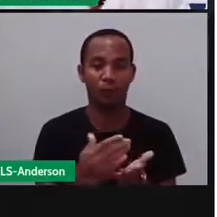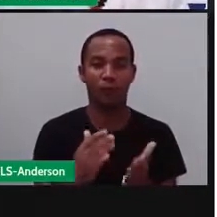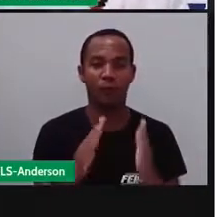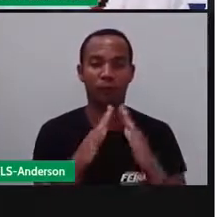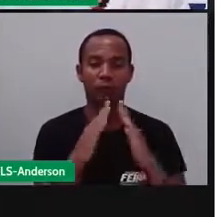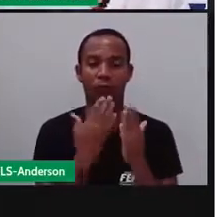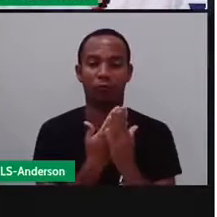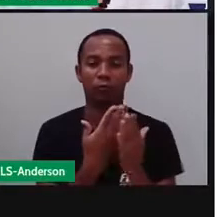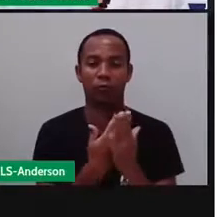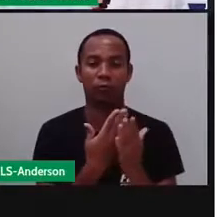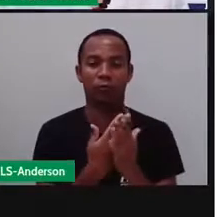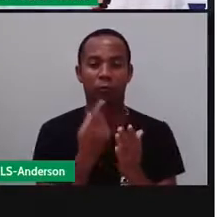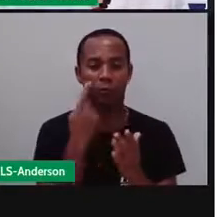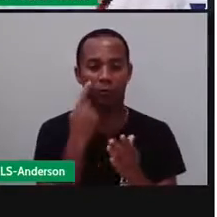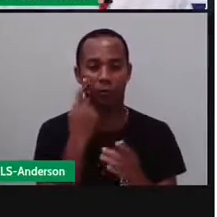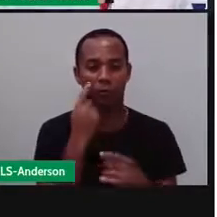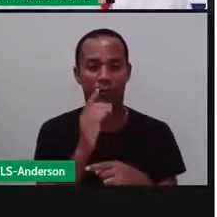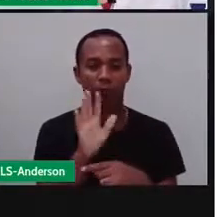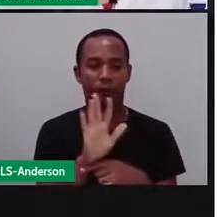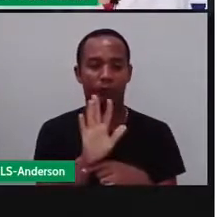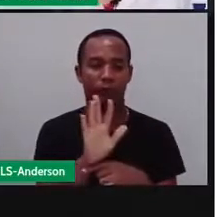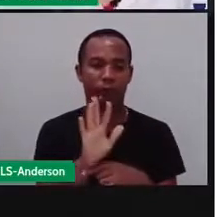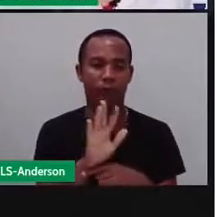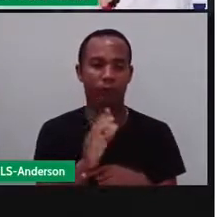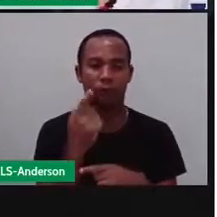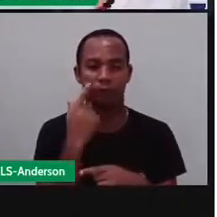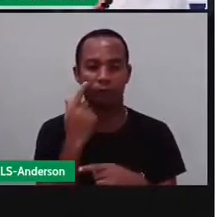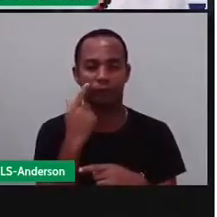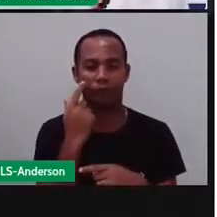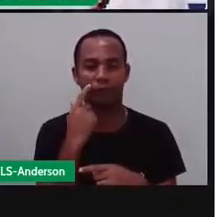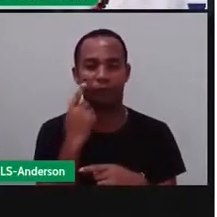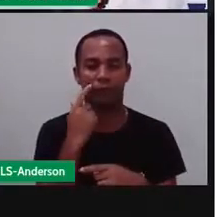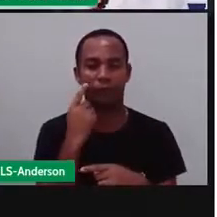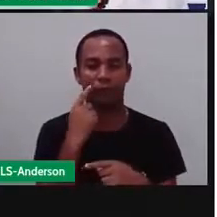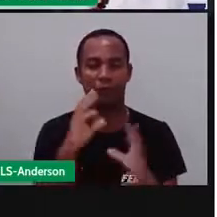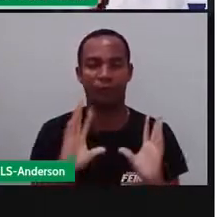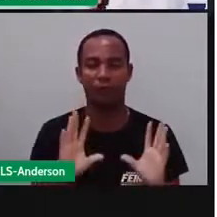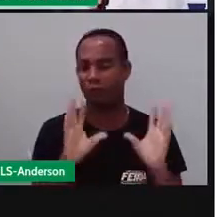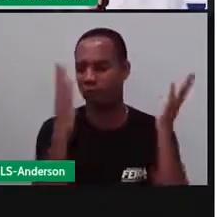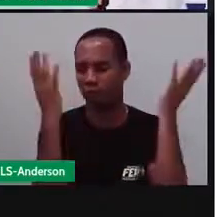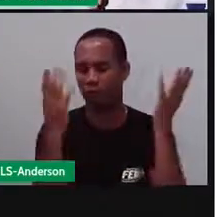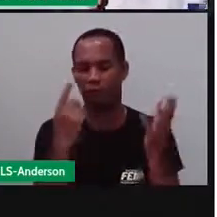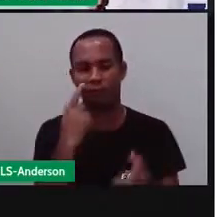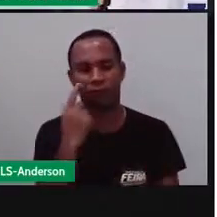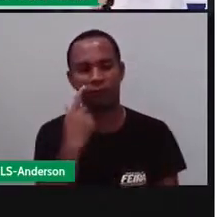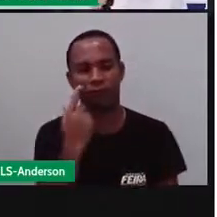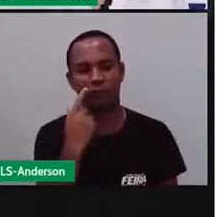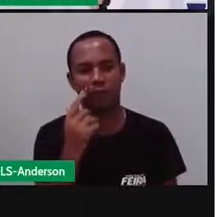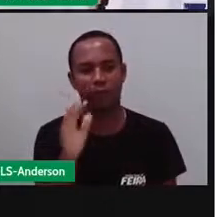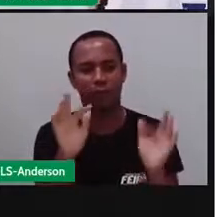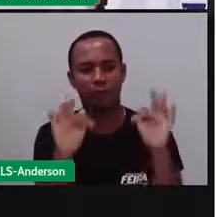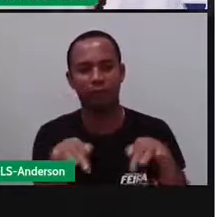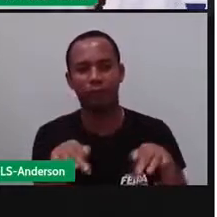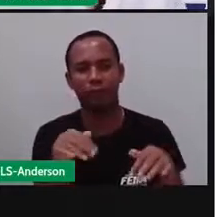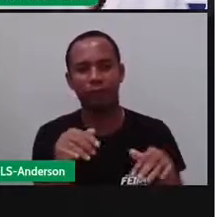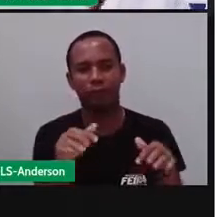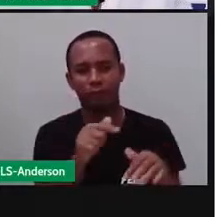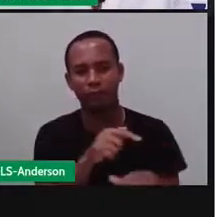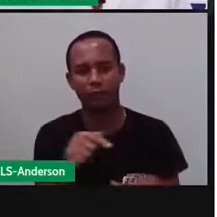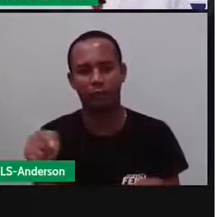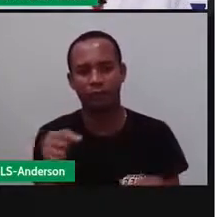aula, vamos começar aqui com o quê? Um vídeo sobre o São João do Nordeste. Vamos encerrando aí essa semana,